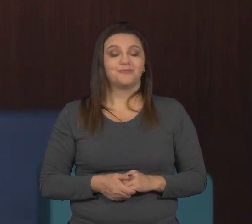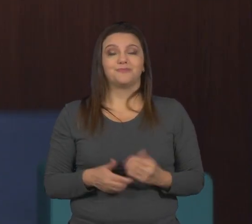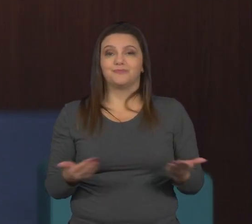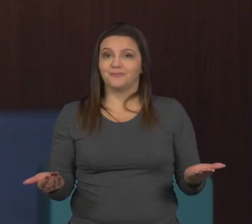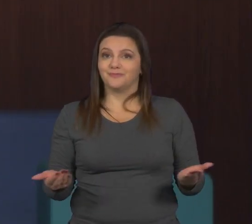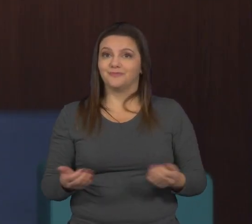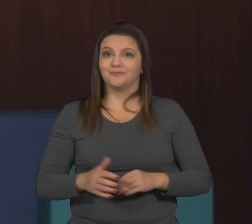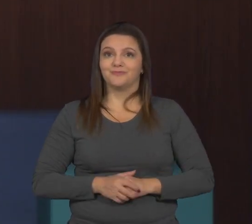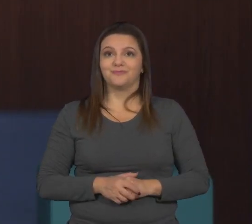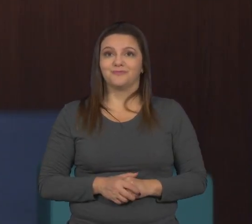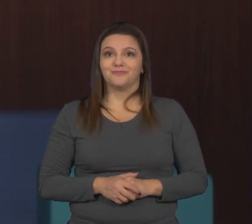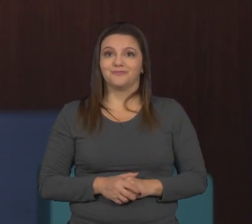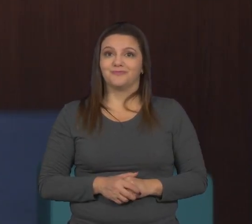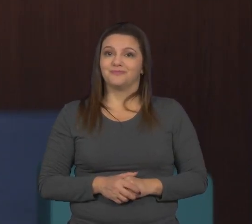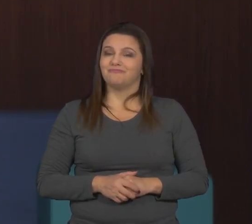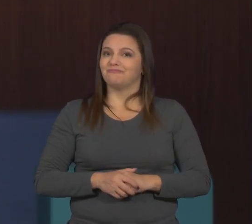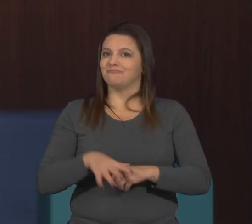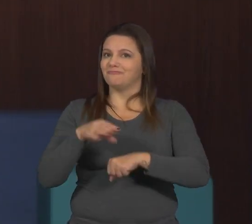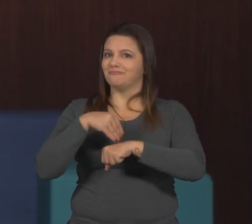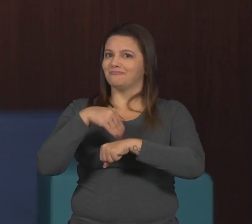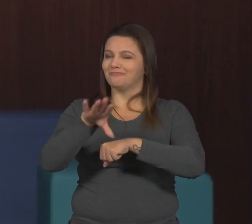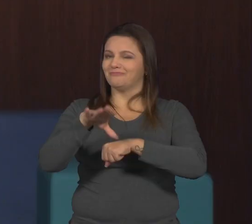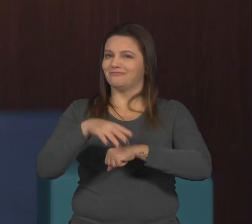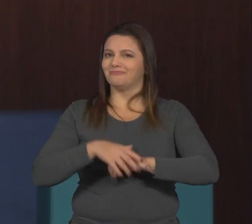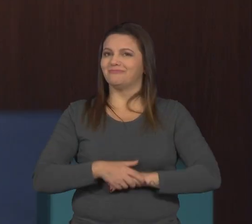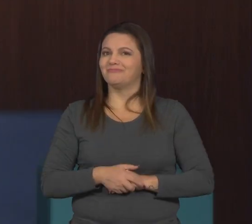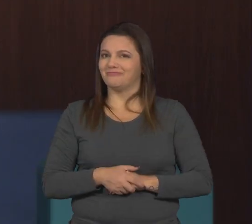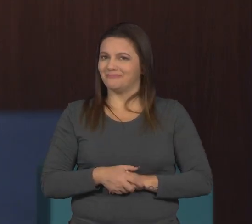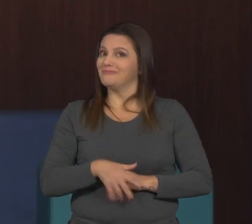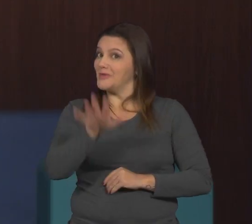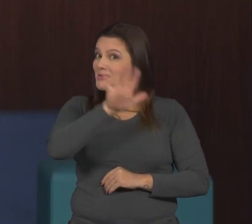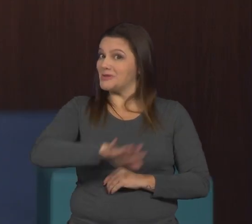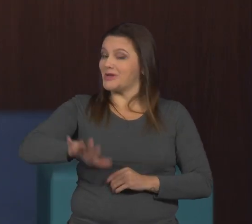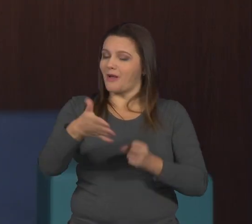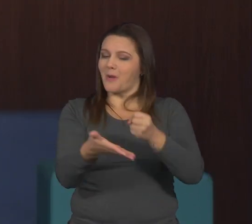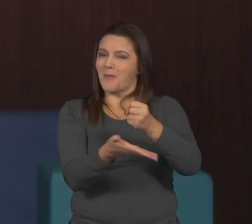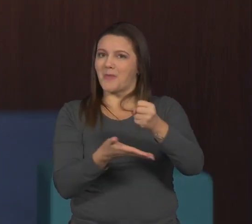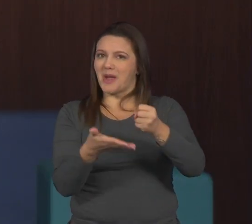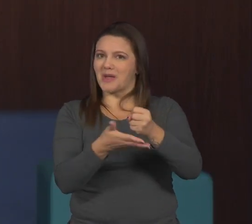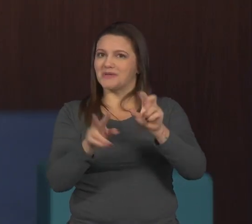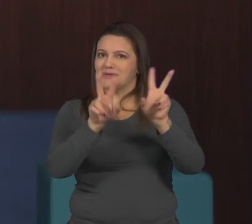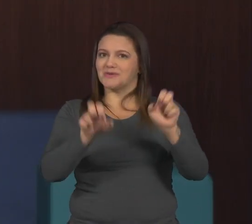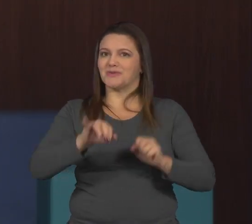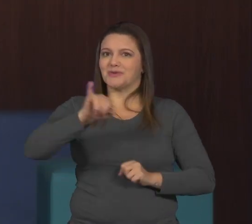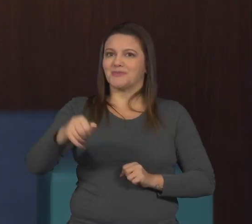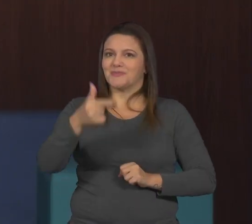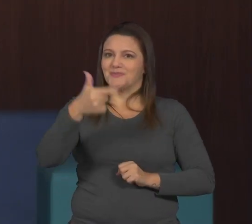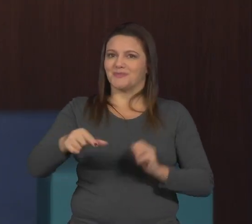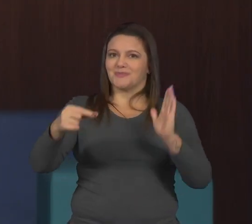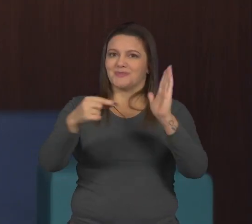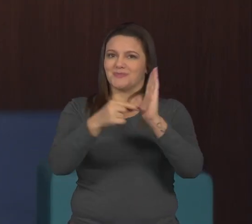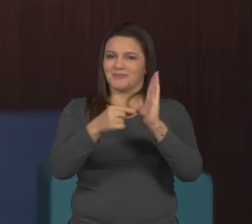Enfim, essas são as informações, visão geral, básicas sobre reuso